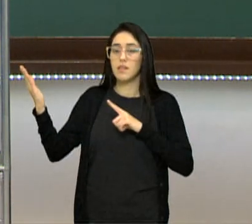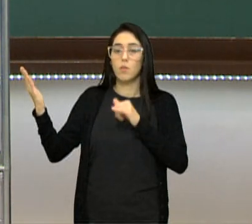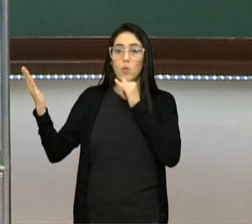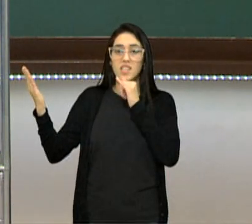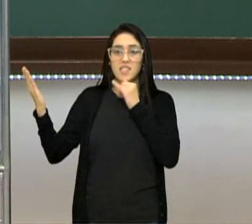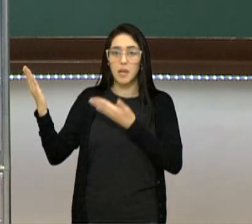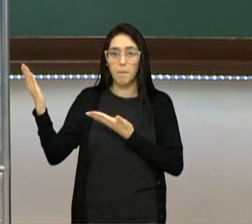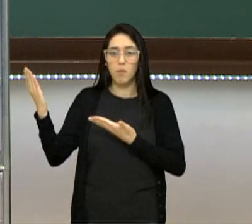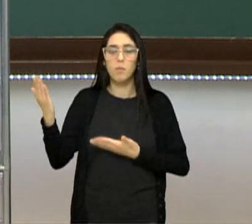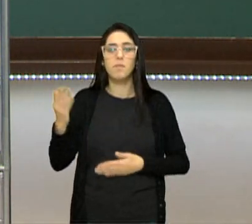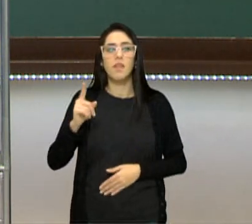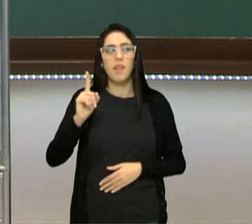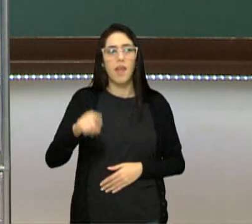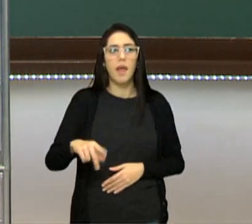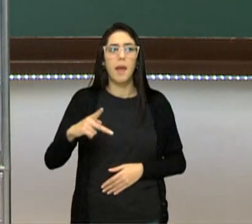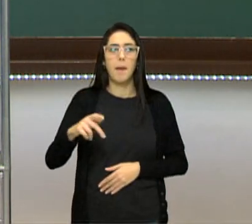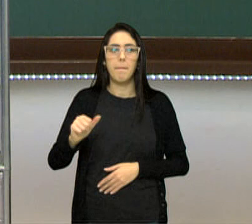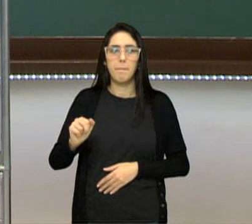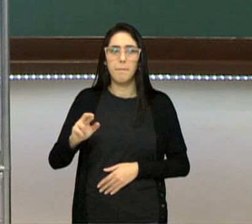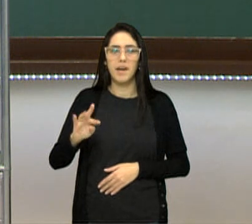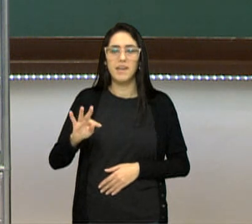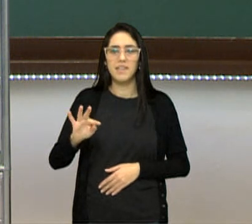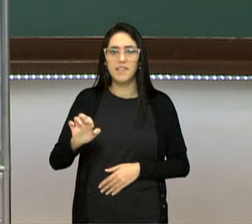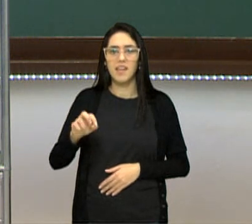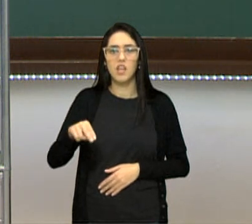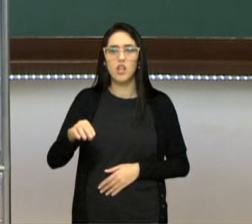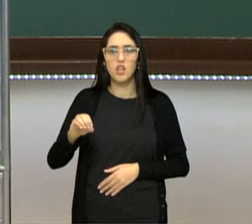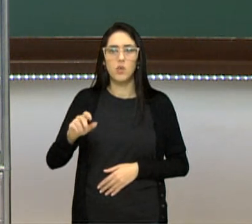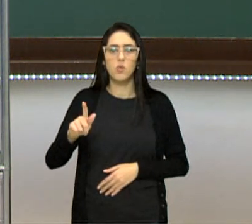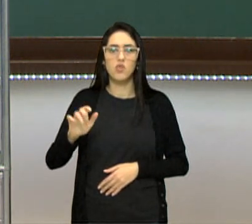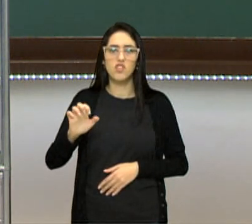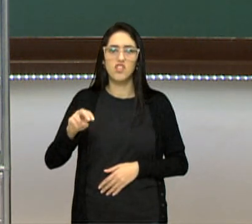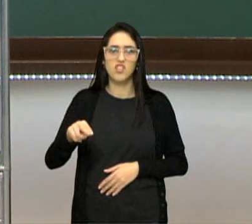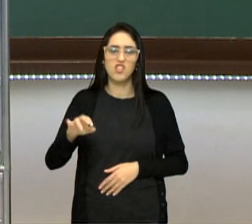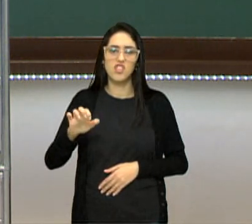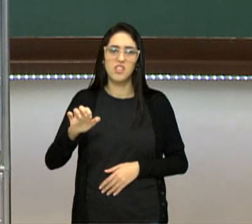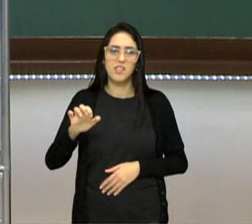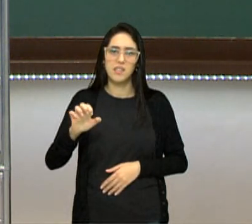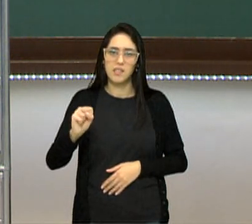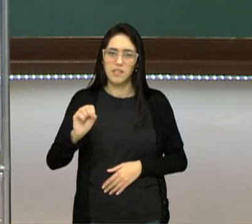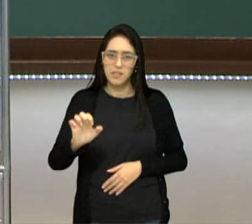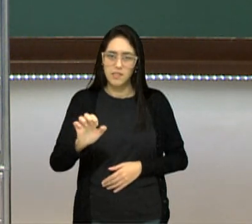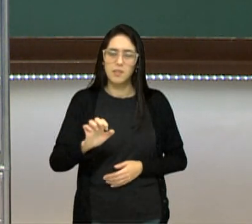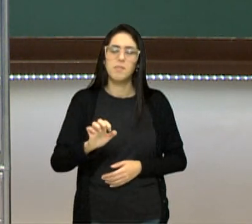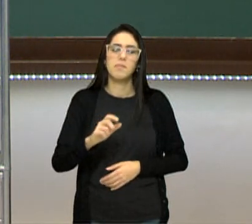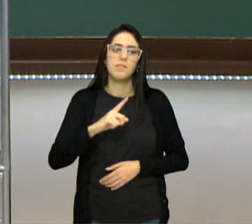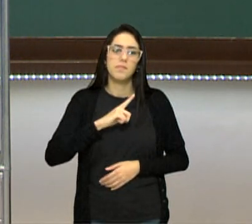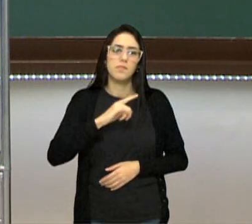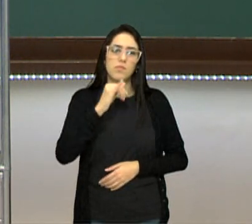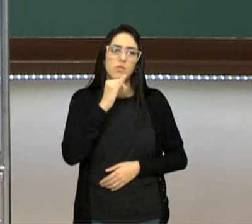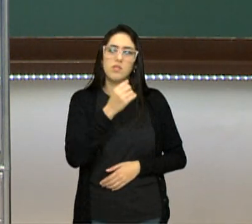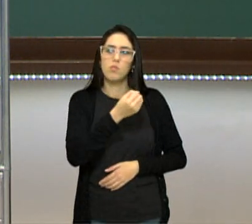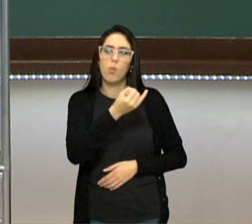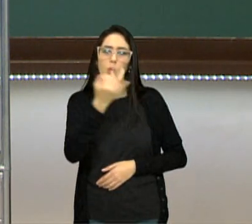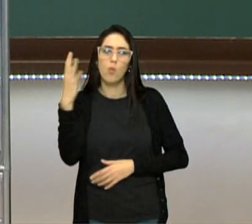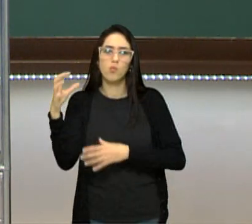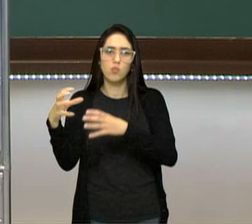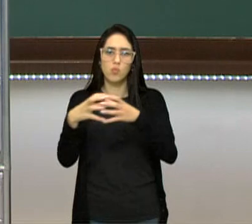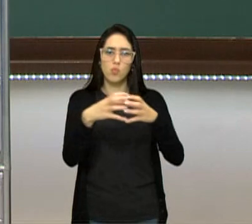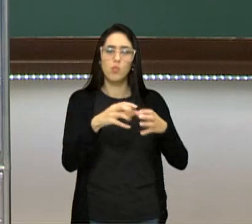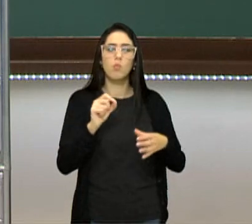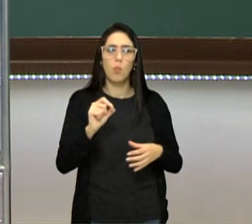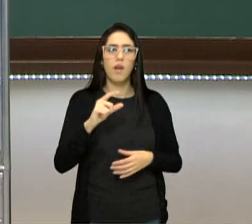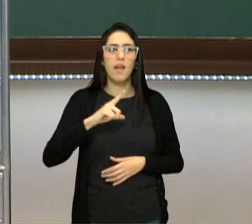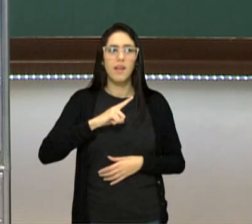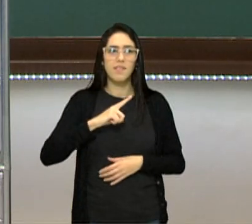chama-se partenogênese, tá? Esse é um caso bem especial, a gente vê que em alguns grupos, né, de seres vivos, né, o óvulo se